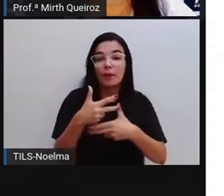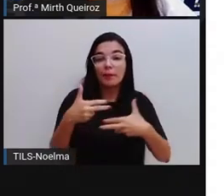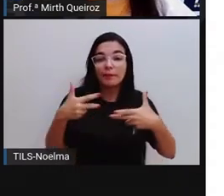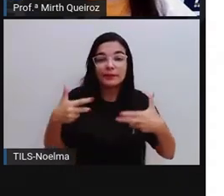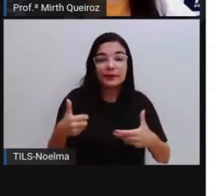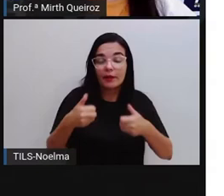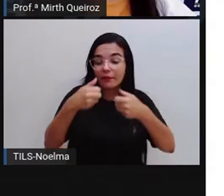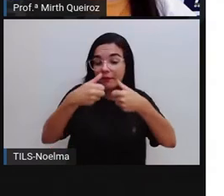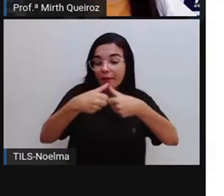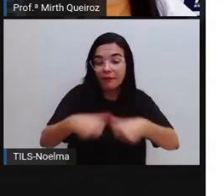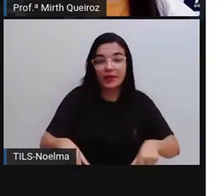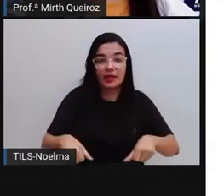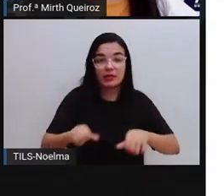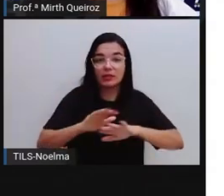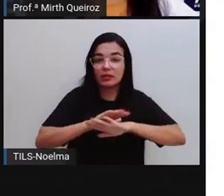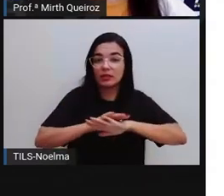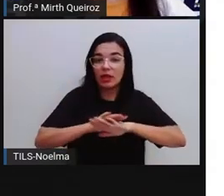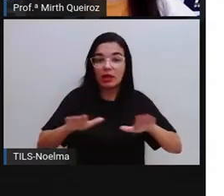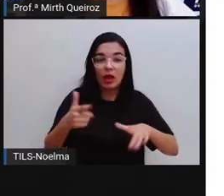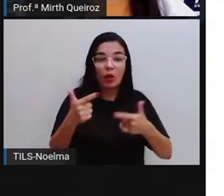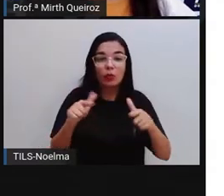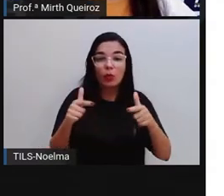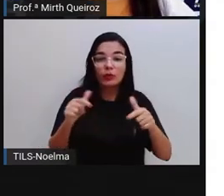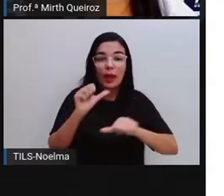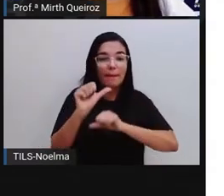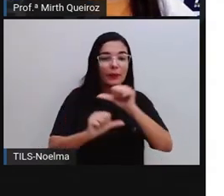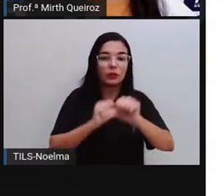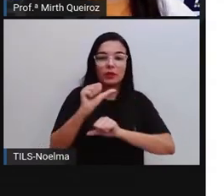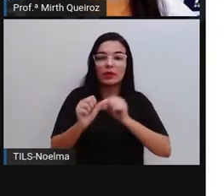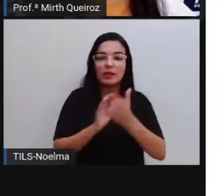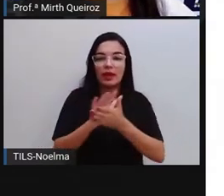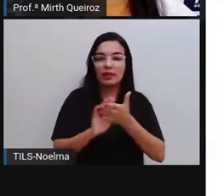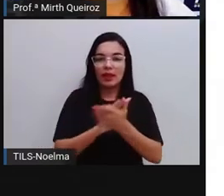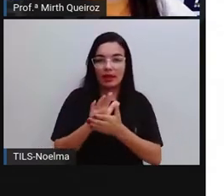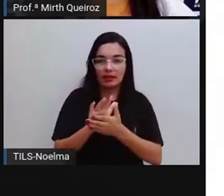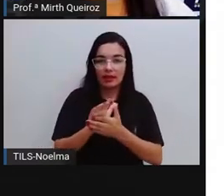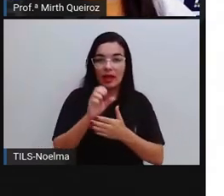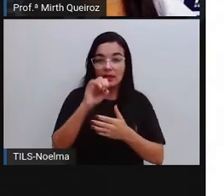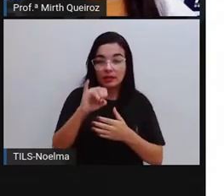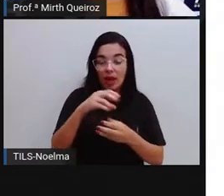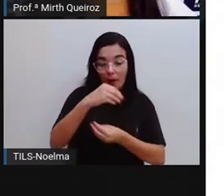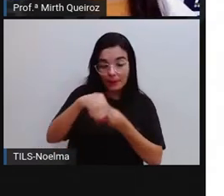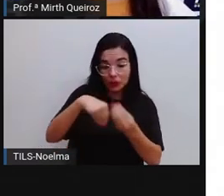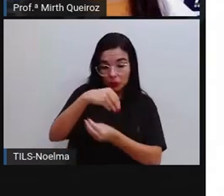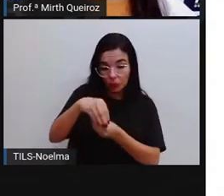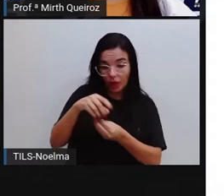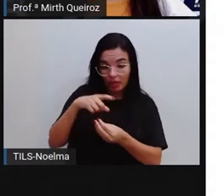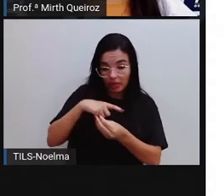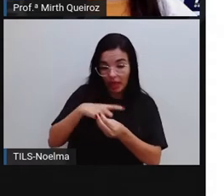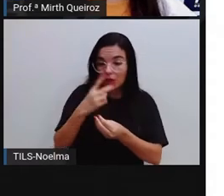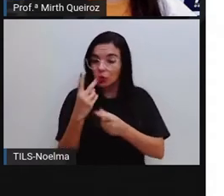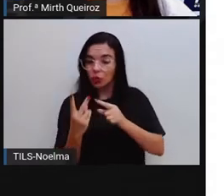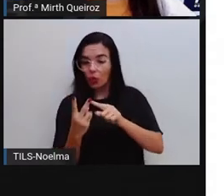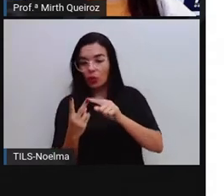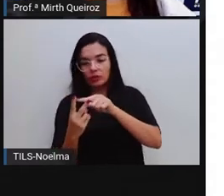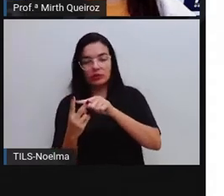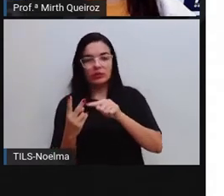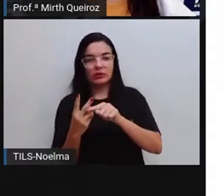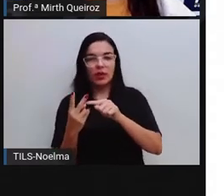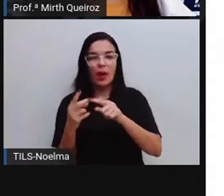propriedades são físicas, elas não variam, né? Uma mistura, ela contém mais de um tipo de componente e por isso